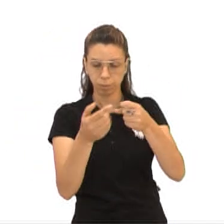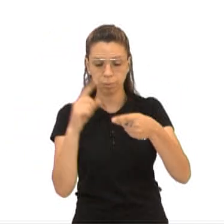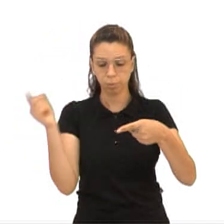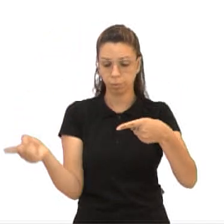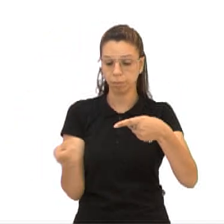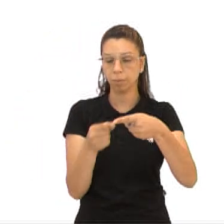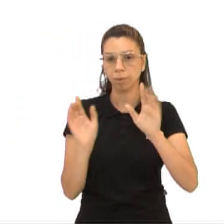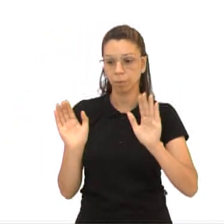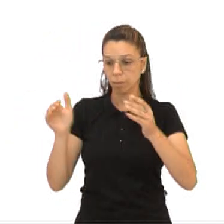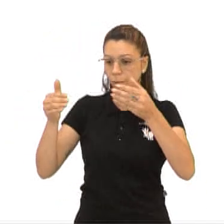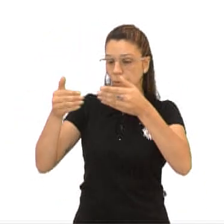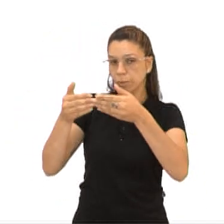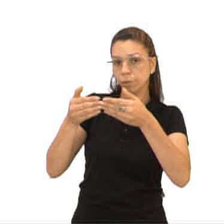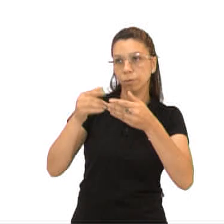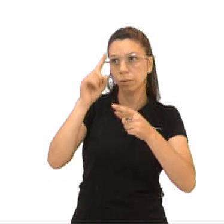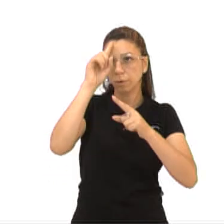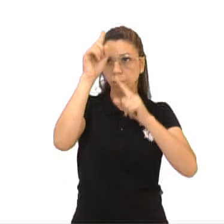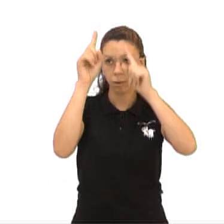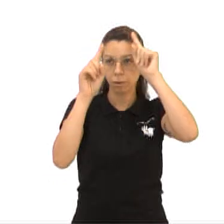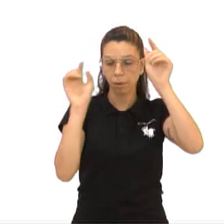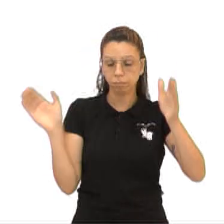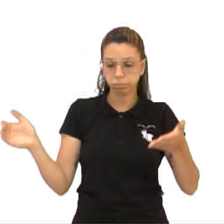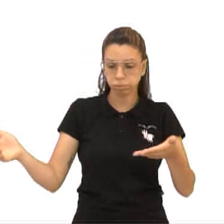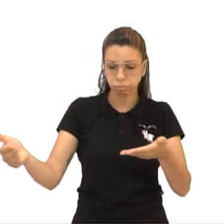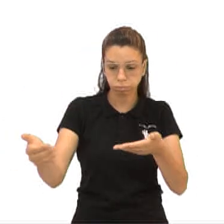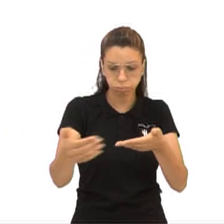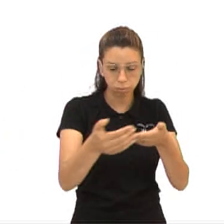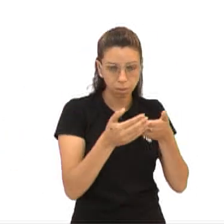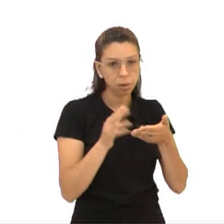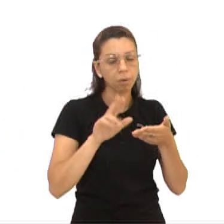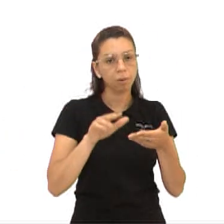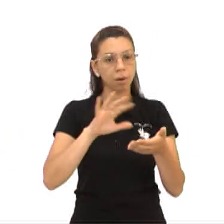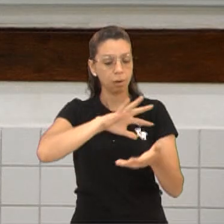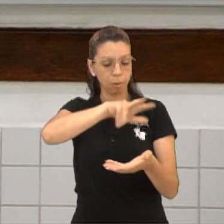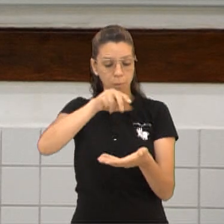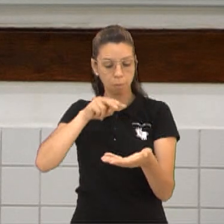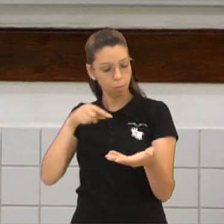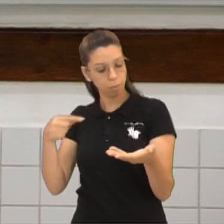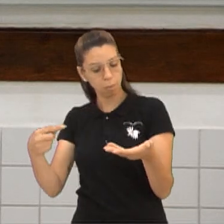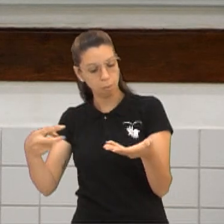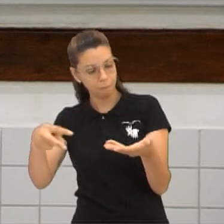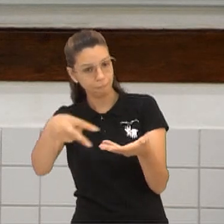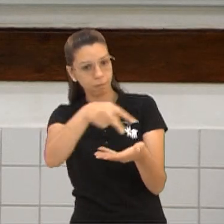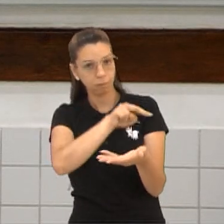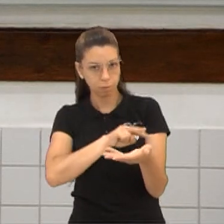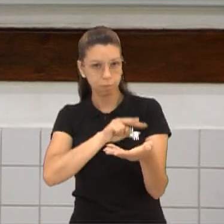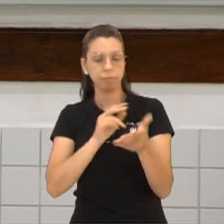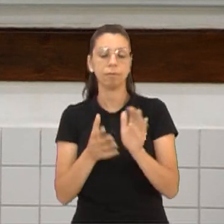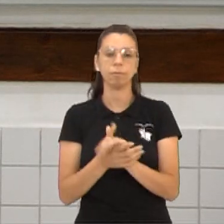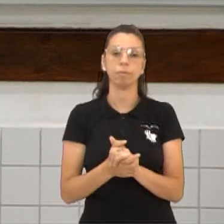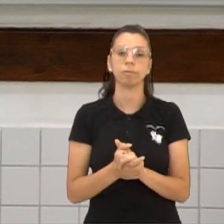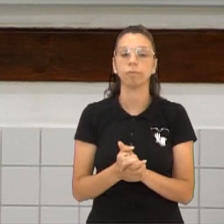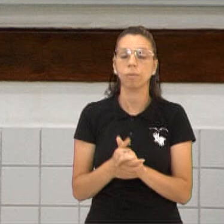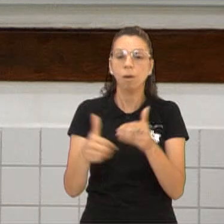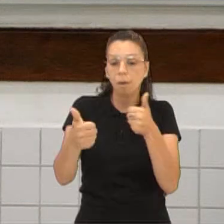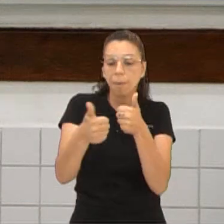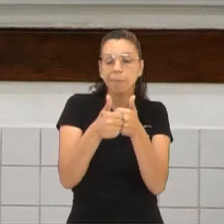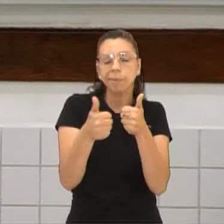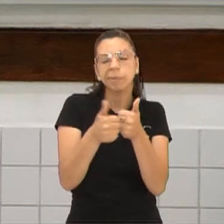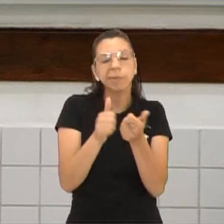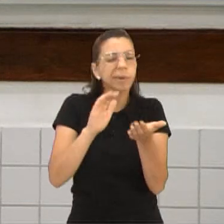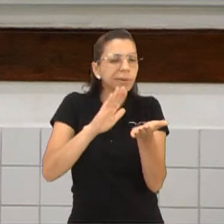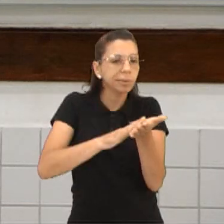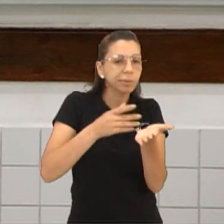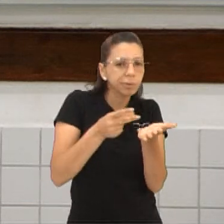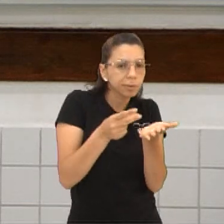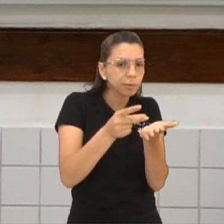a um conjunto de ideias, uma visão de mundo. Seria um termo mais aproximado da visão do senso comum,